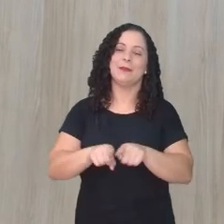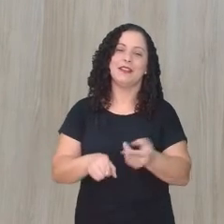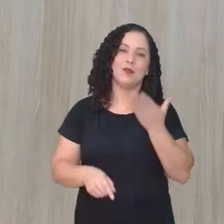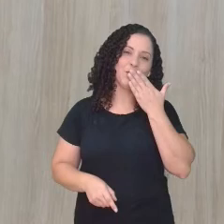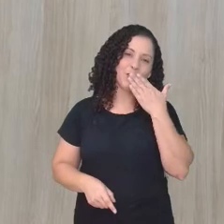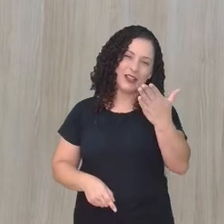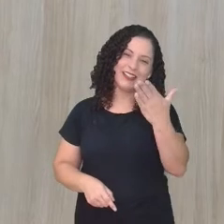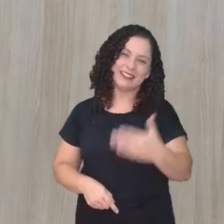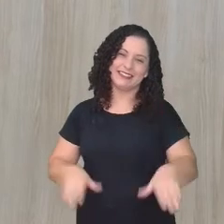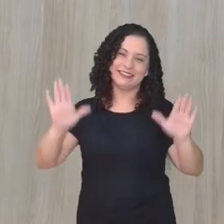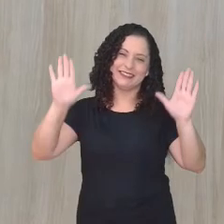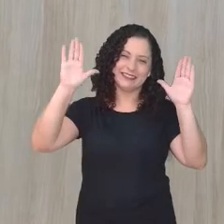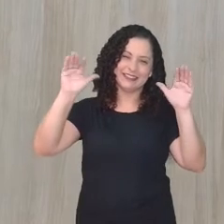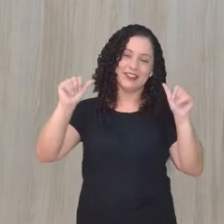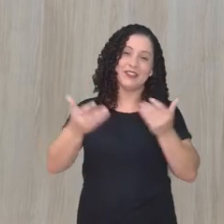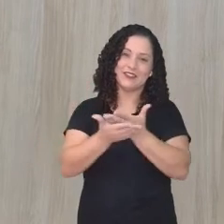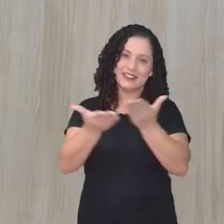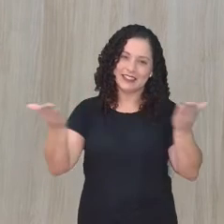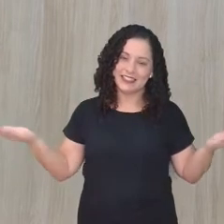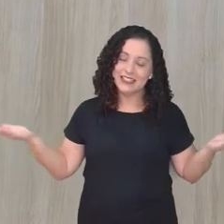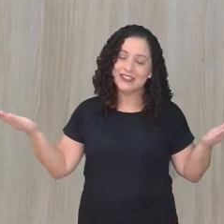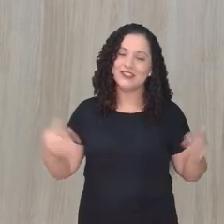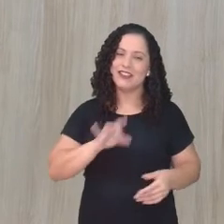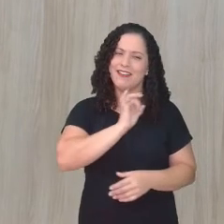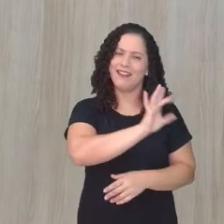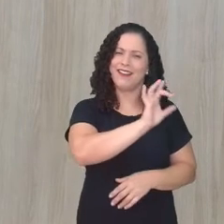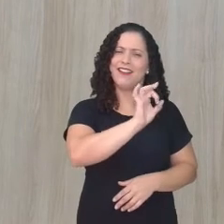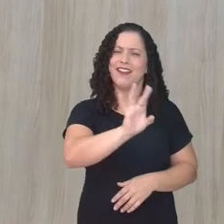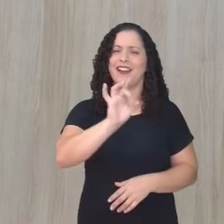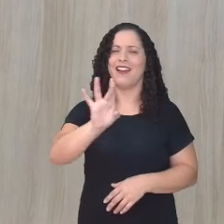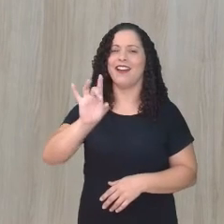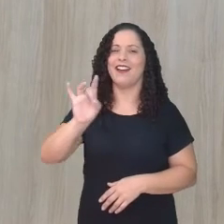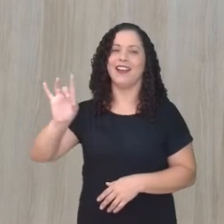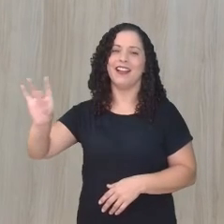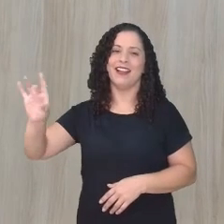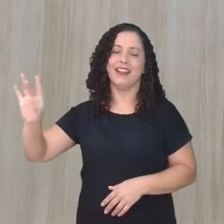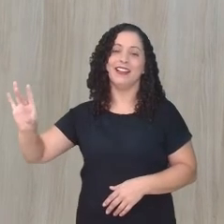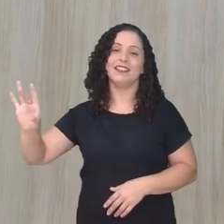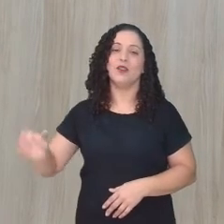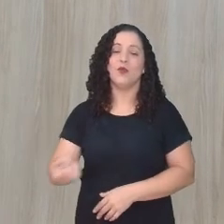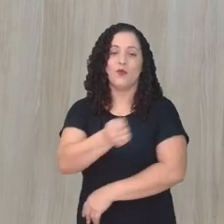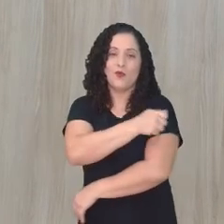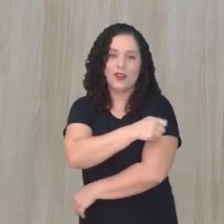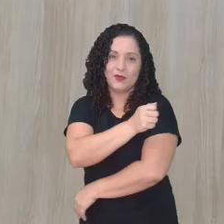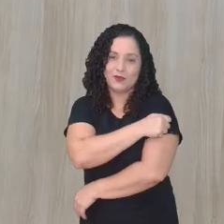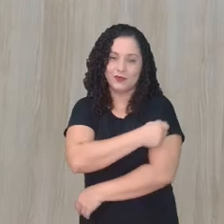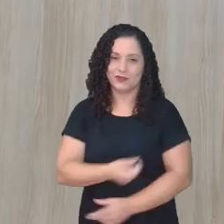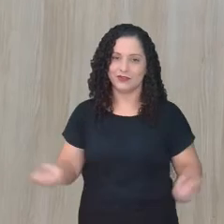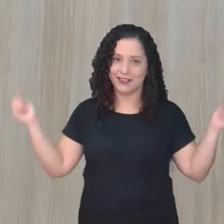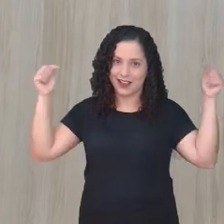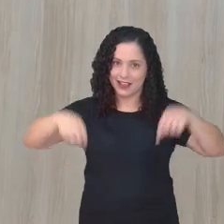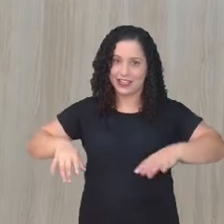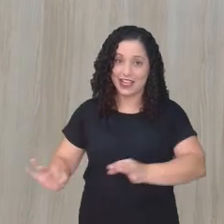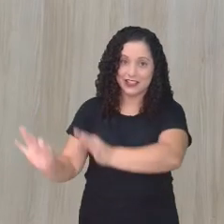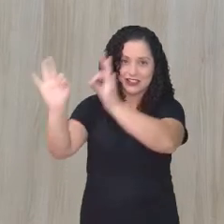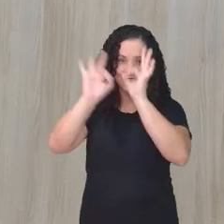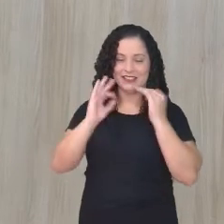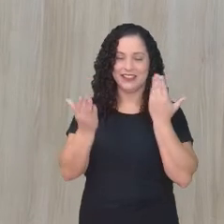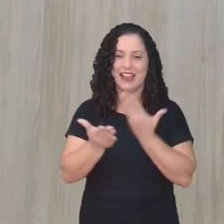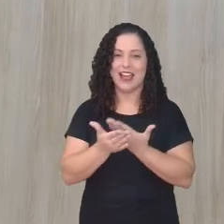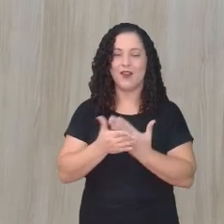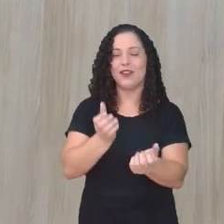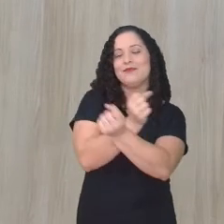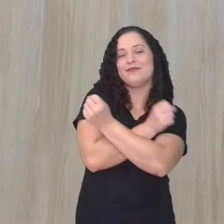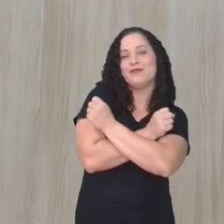cheiro no seu coração e no coração de todos alunos e alunas da nossa rede que assistem essa aula.